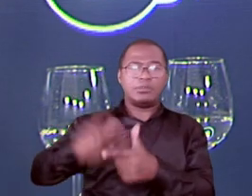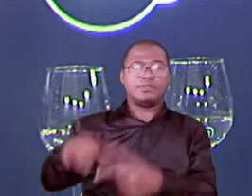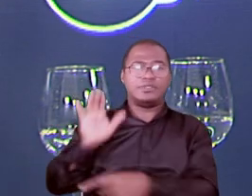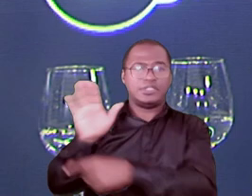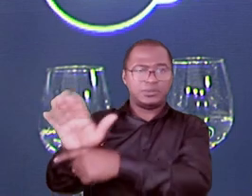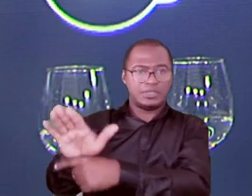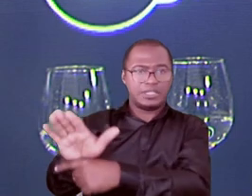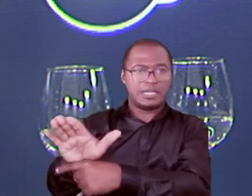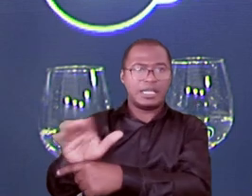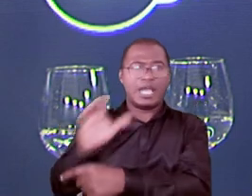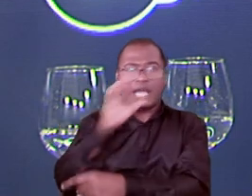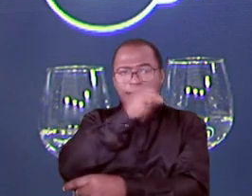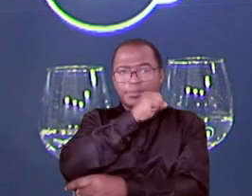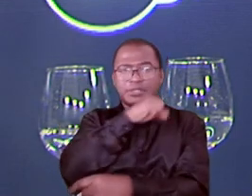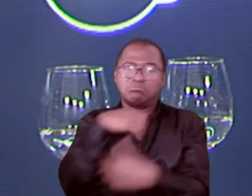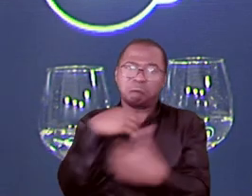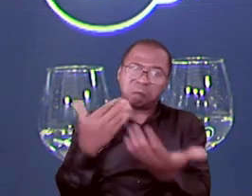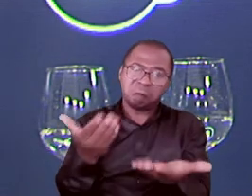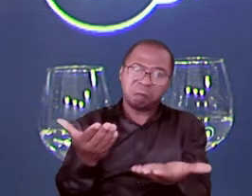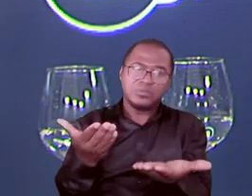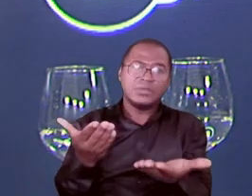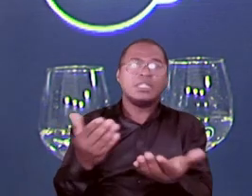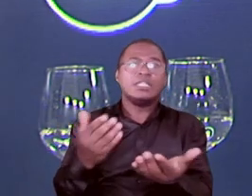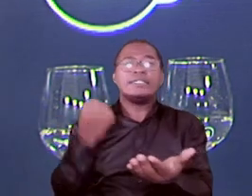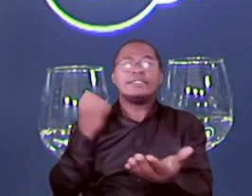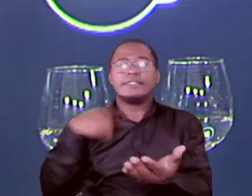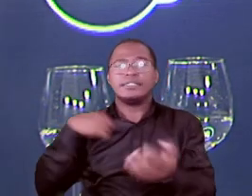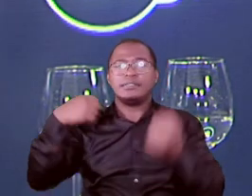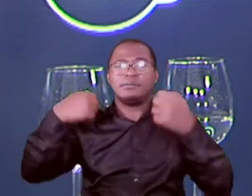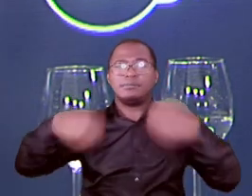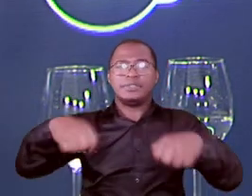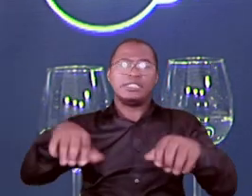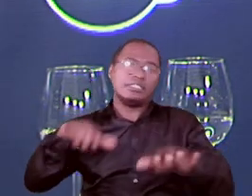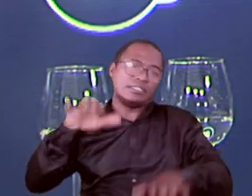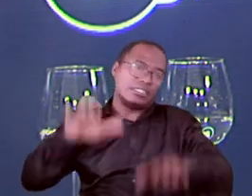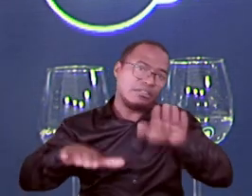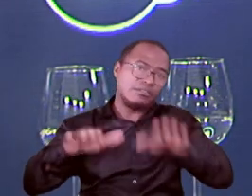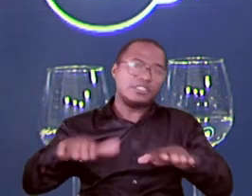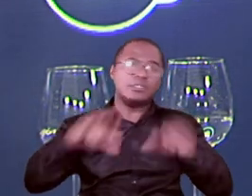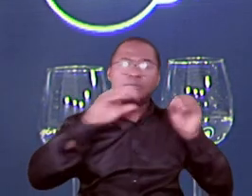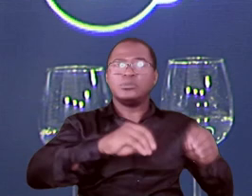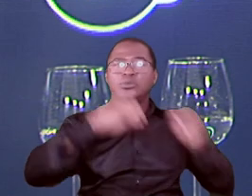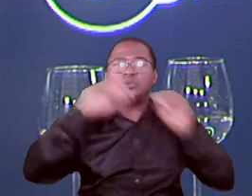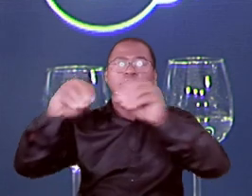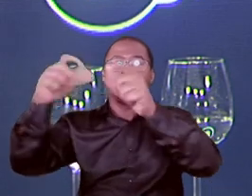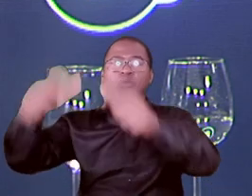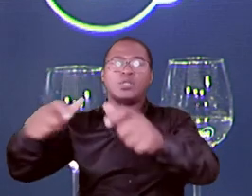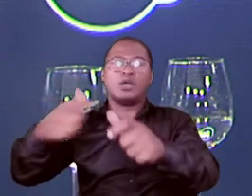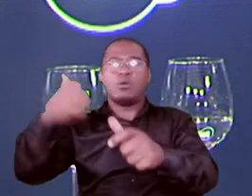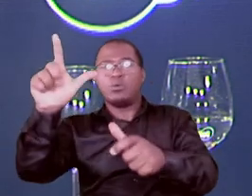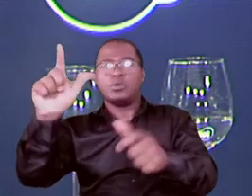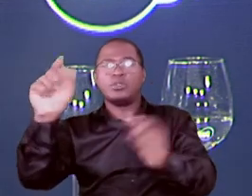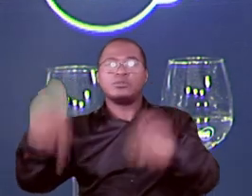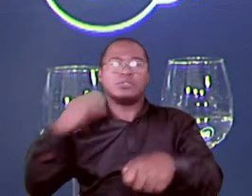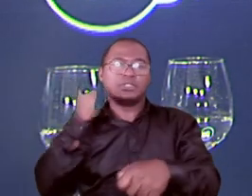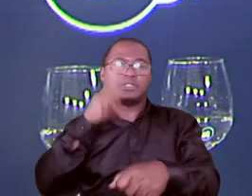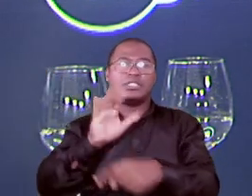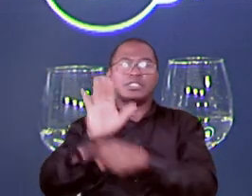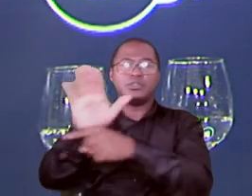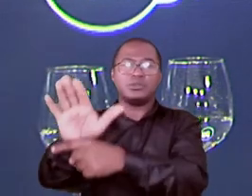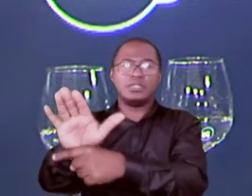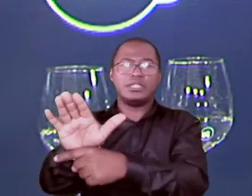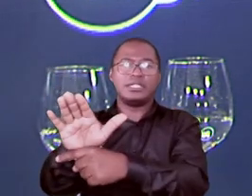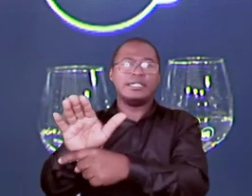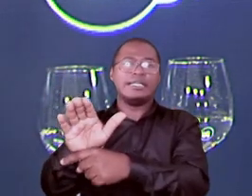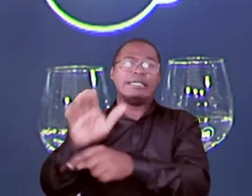muito rápido se ele precisar de uma nova região muito rapidamente você consegue ajudar ele mesmo que para você